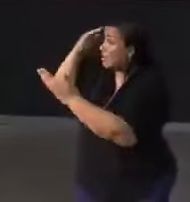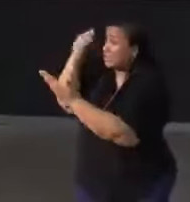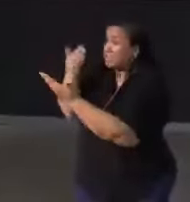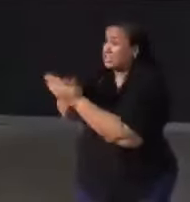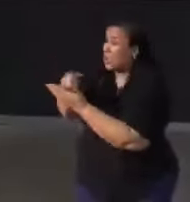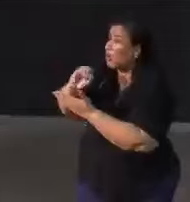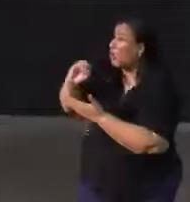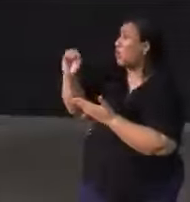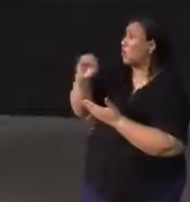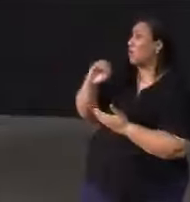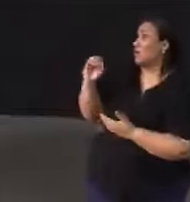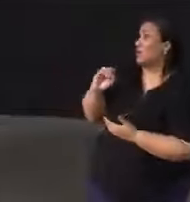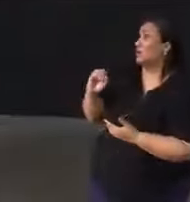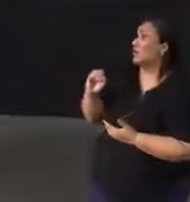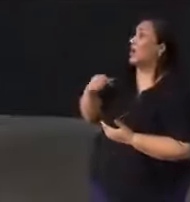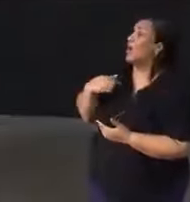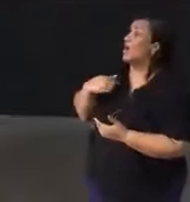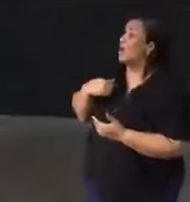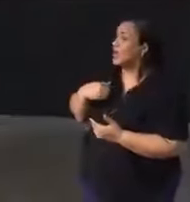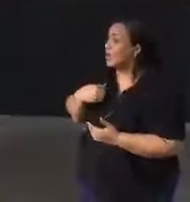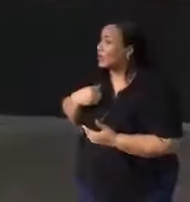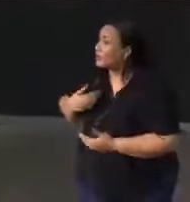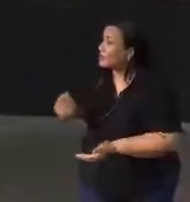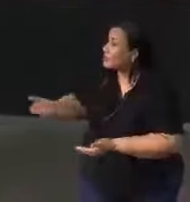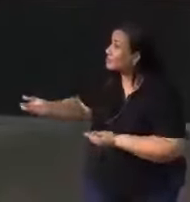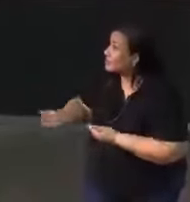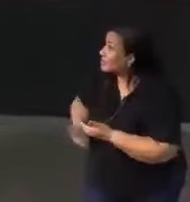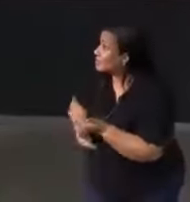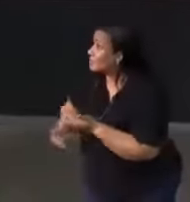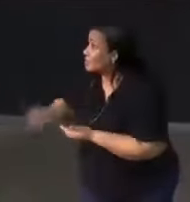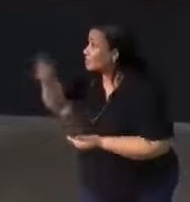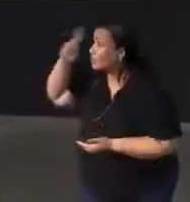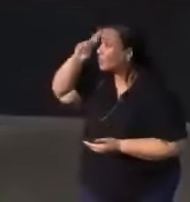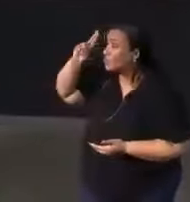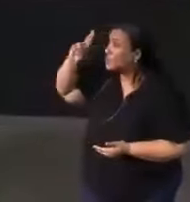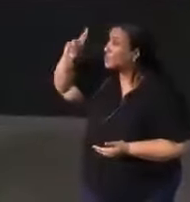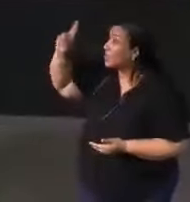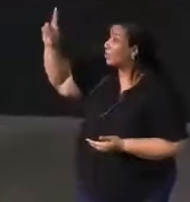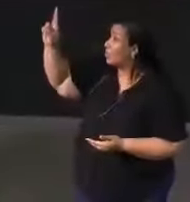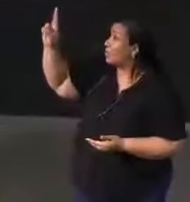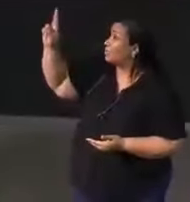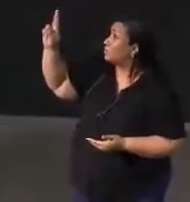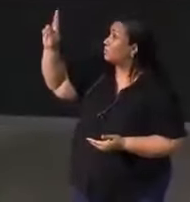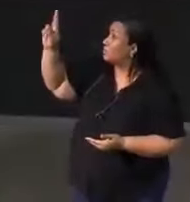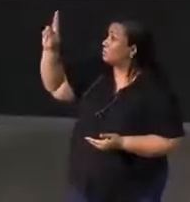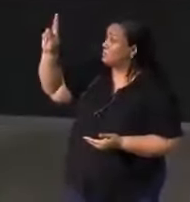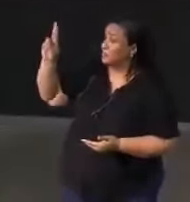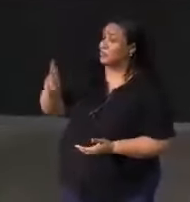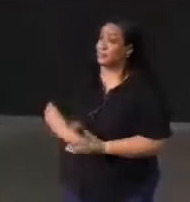acreditando, entendendo ou não entendendo, eu sou o servo do meu Senhor, ponto.